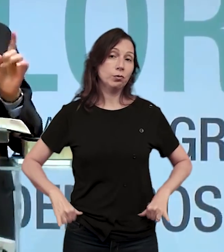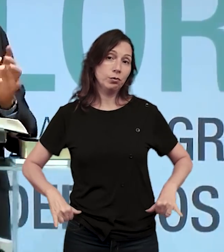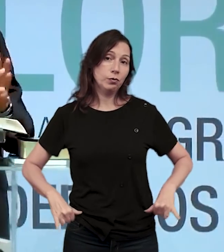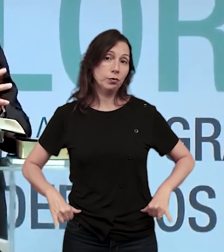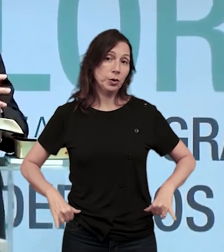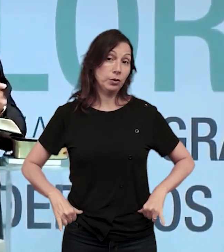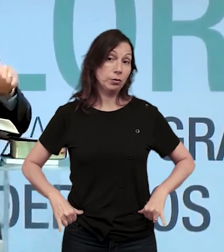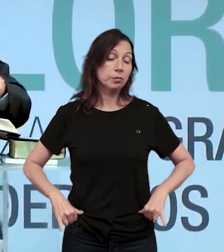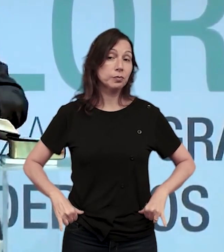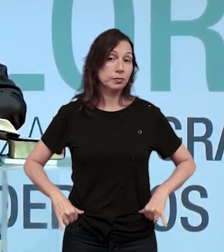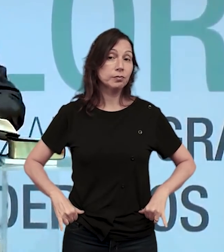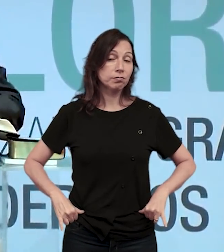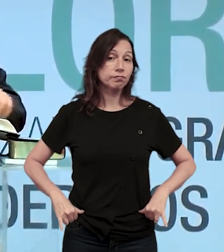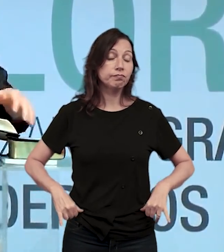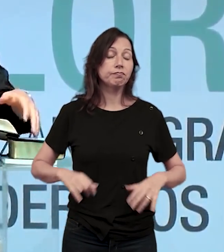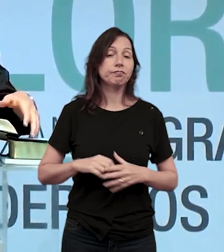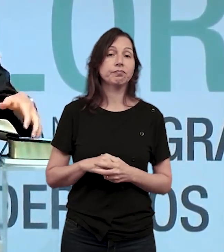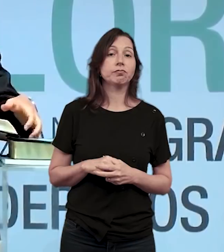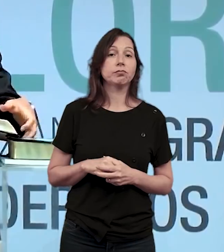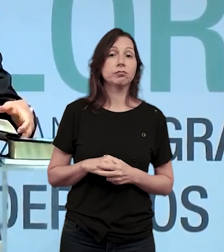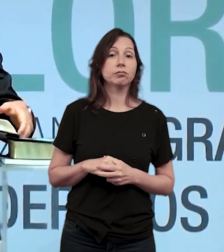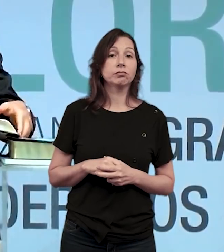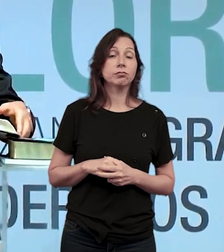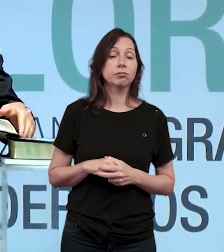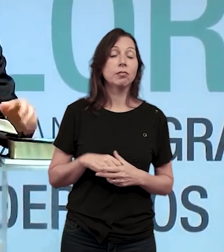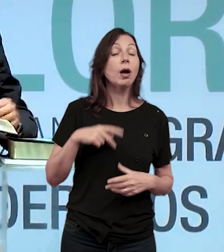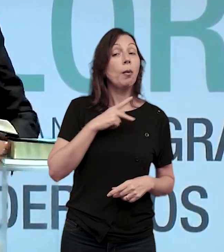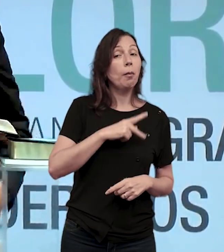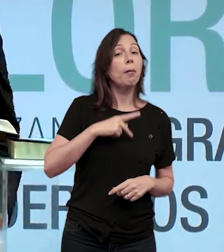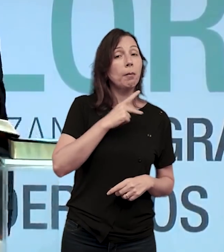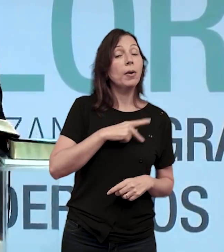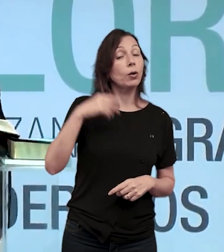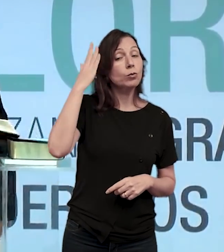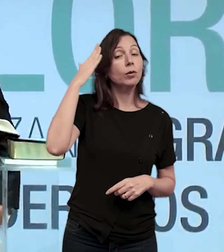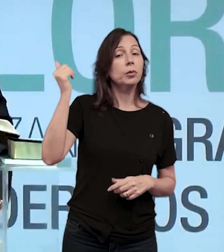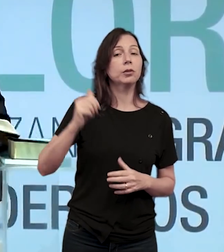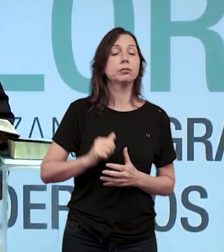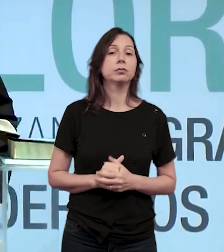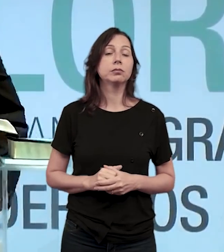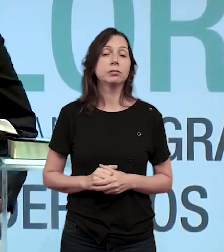Ele decide revelar. No caso aqui, Deus decidiu revelar.